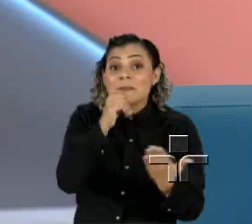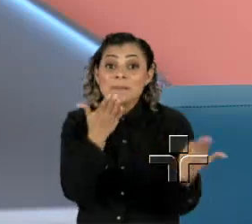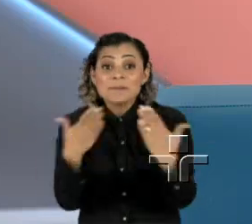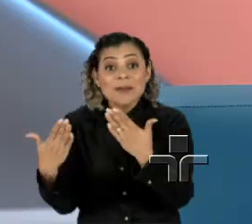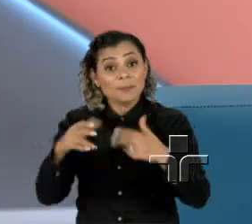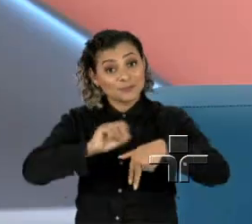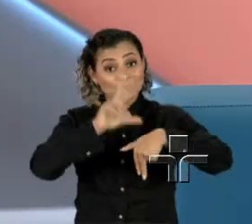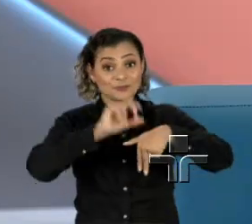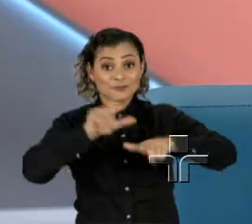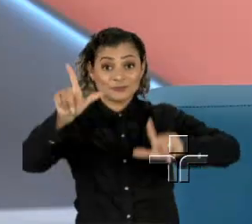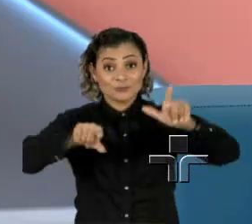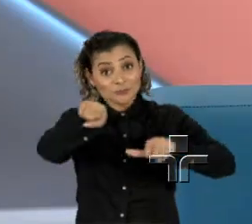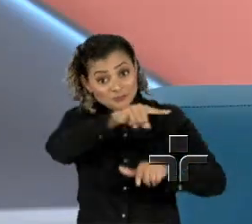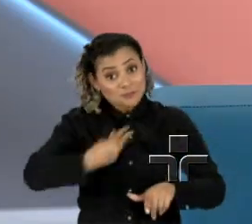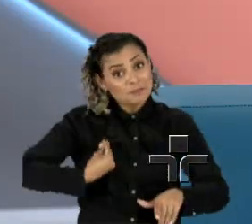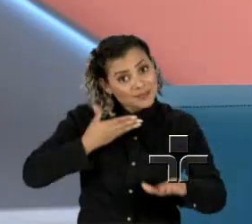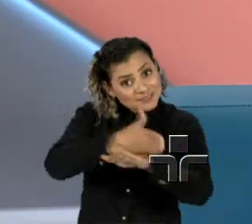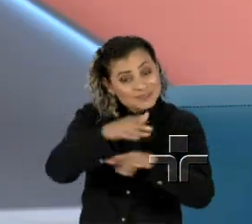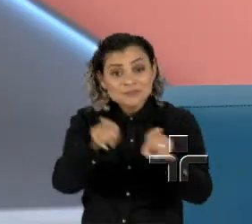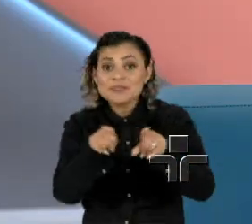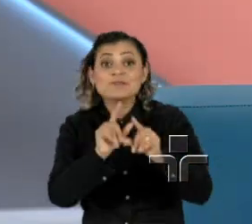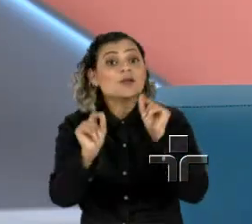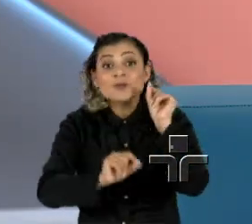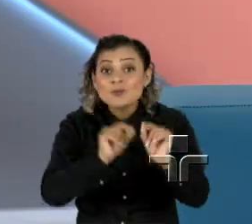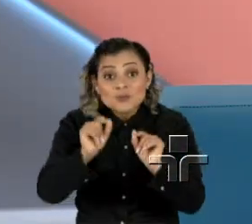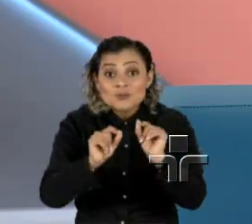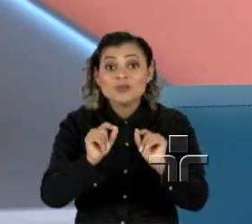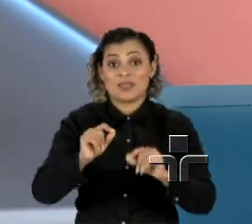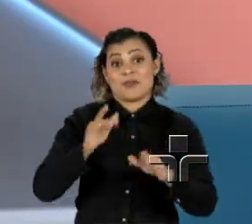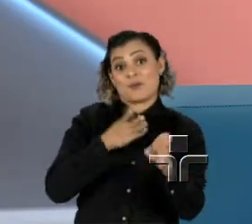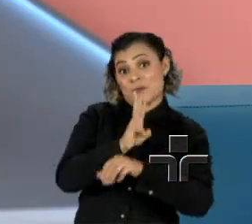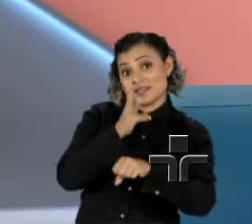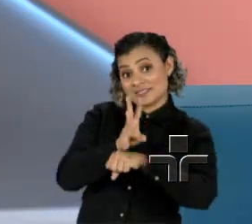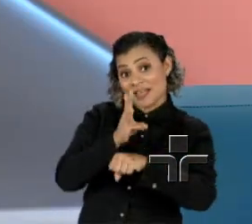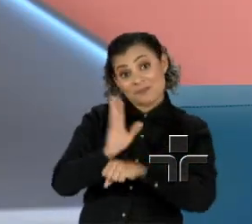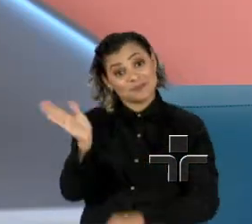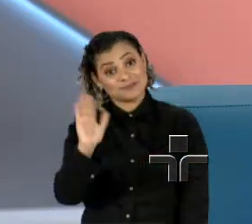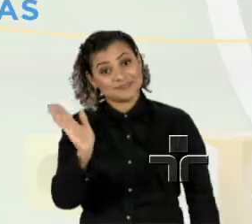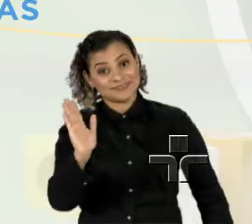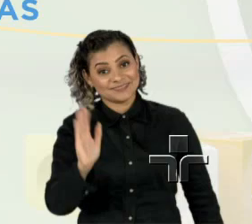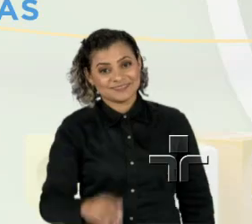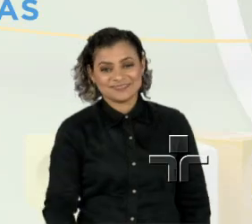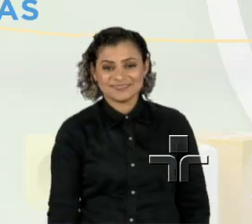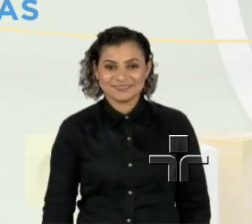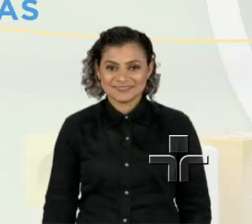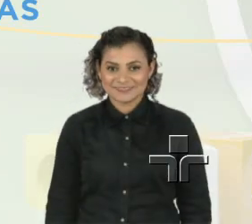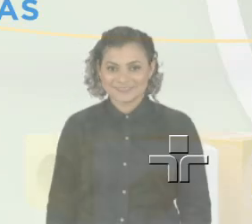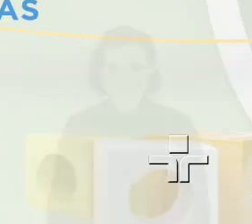Cultura. Participe você também do programa pelo nosso WhatsApp. Até a próxima. Música.